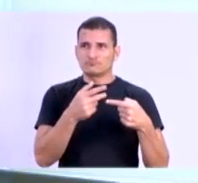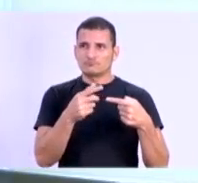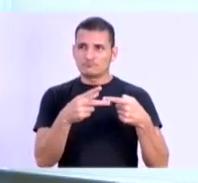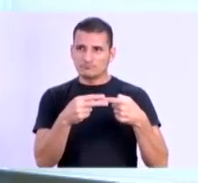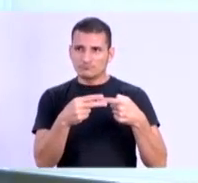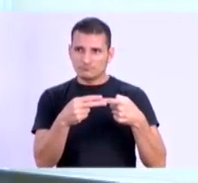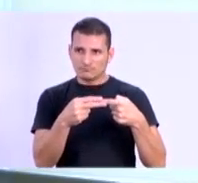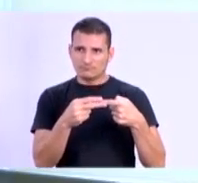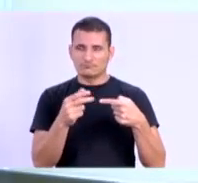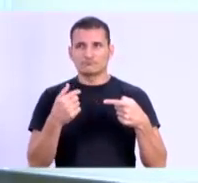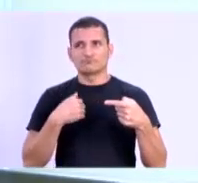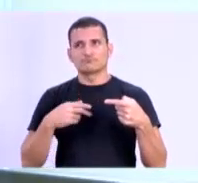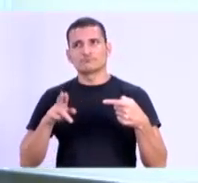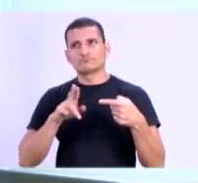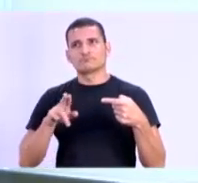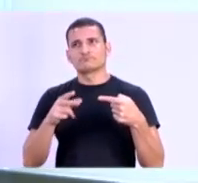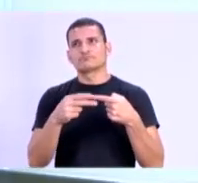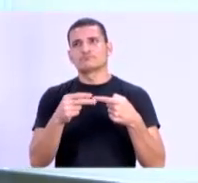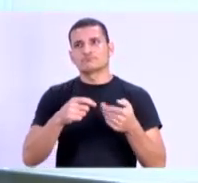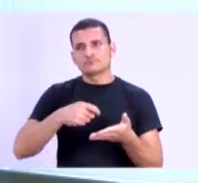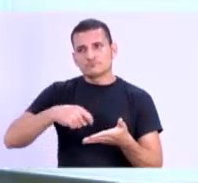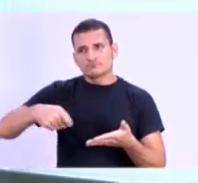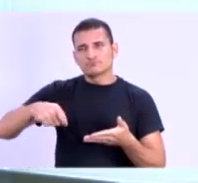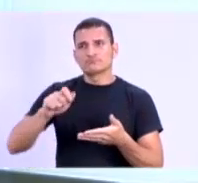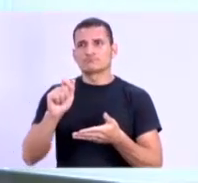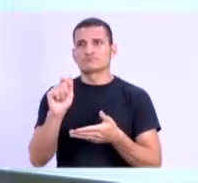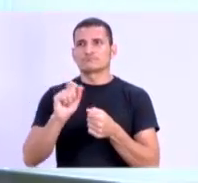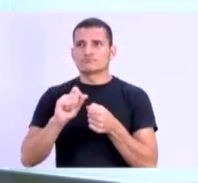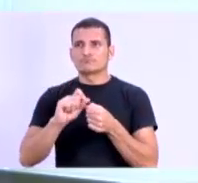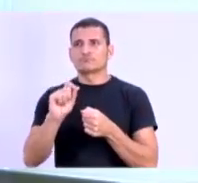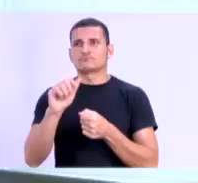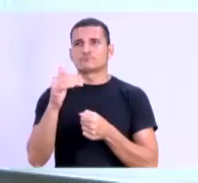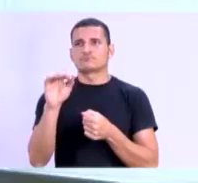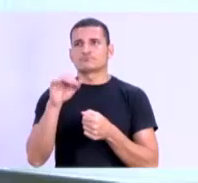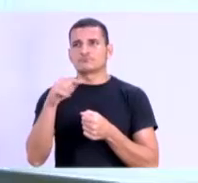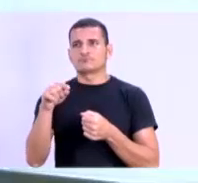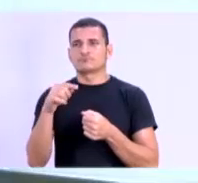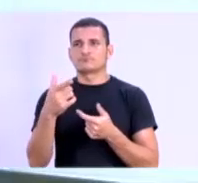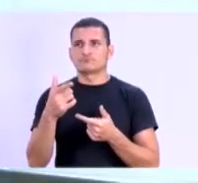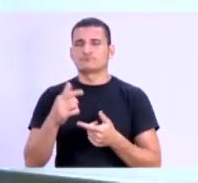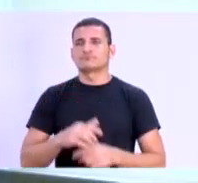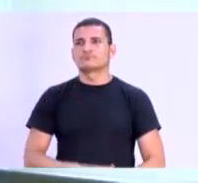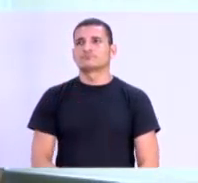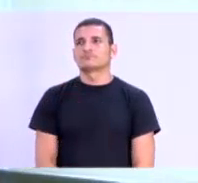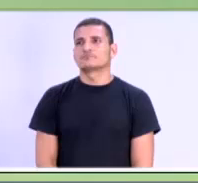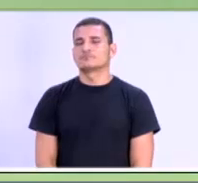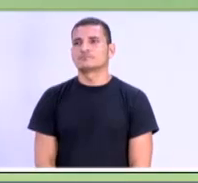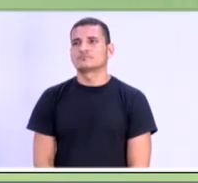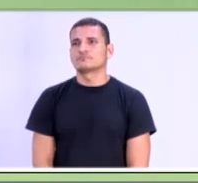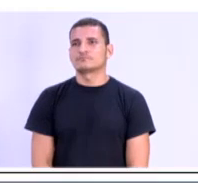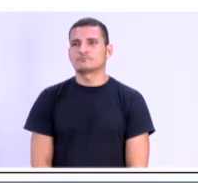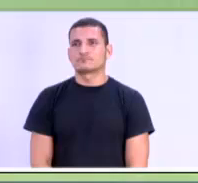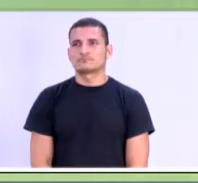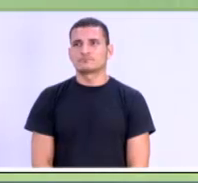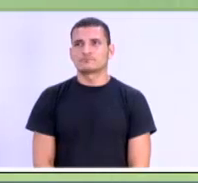estar usando uma caneta para executar determinada ação, eu vou pedir para a caneta escrever algo, né?